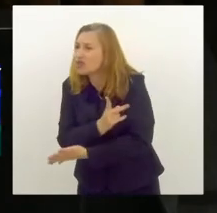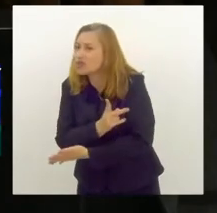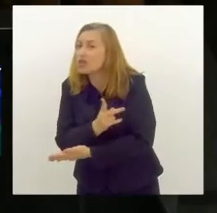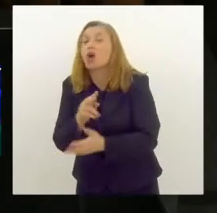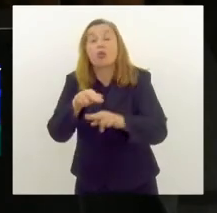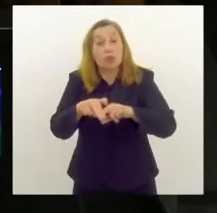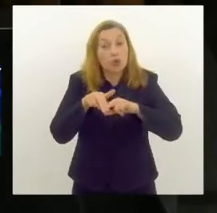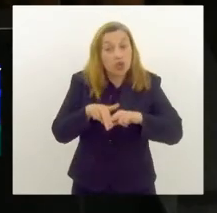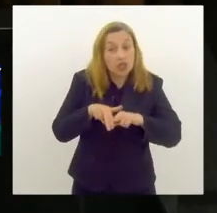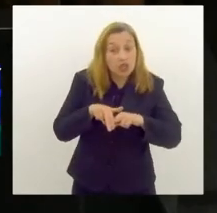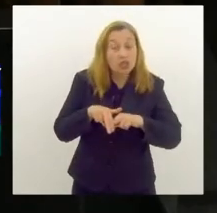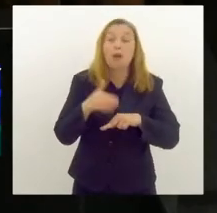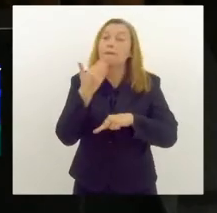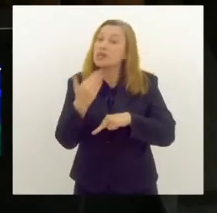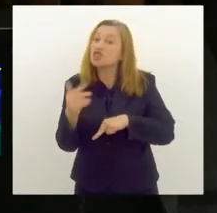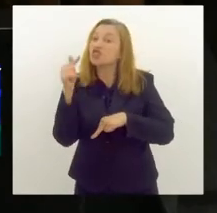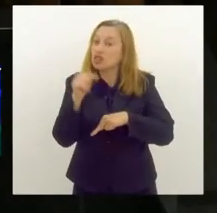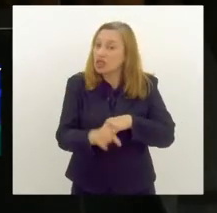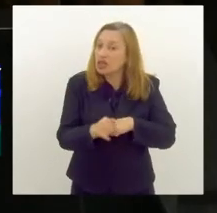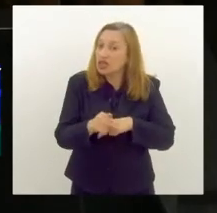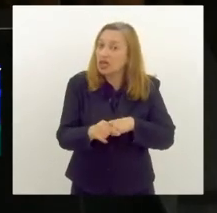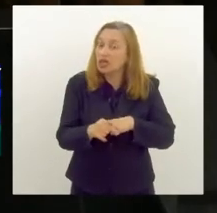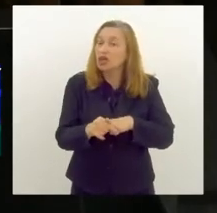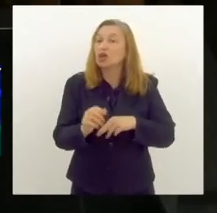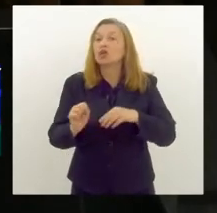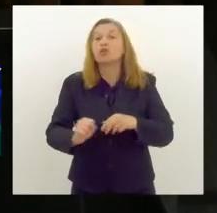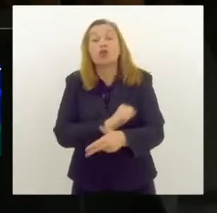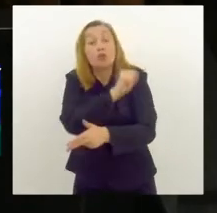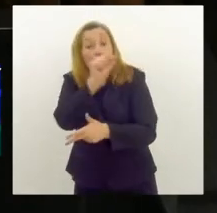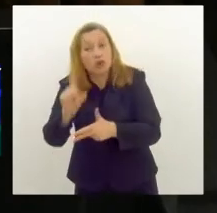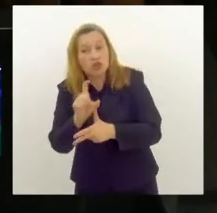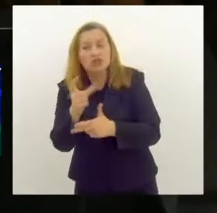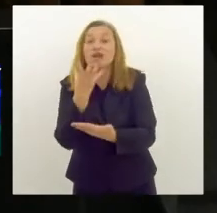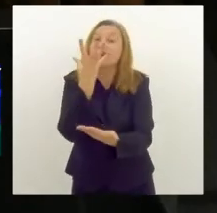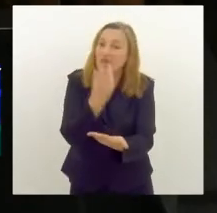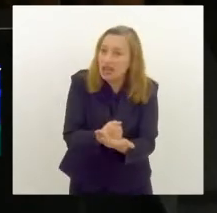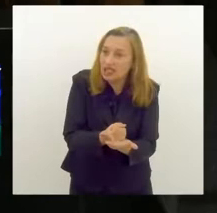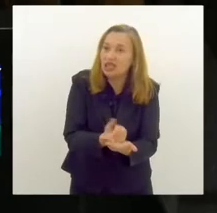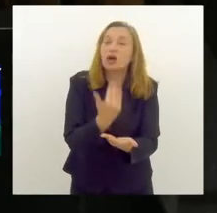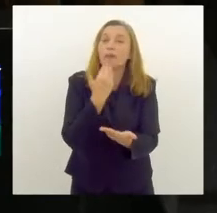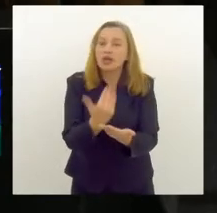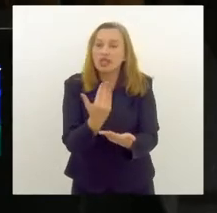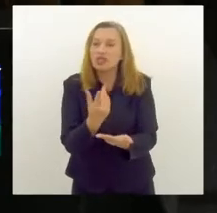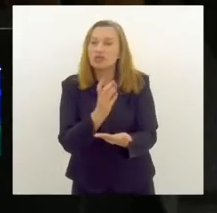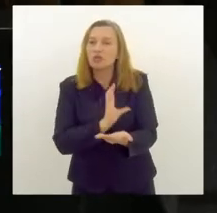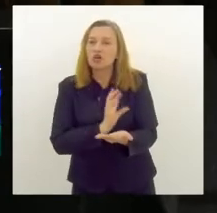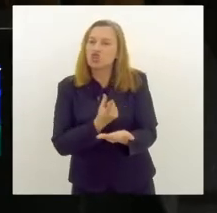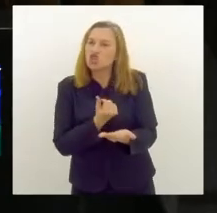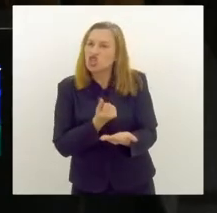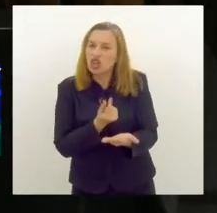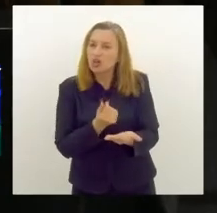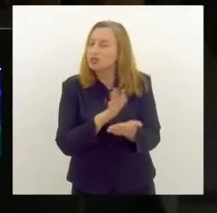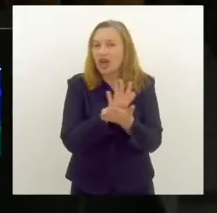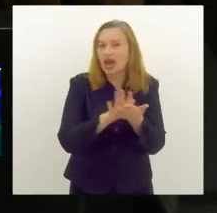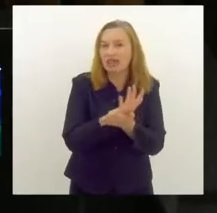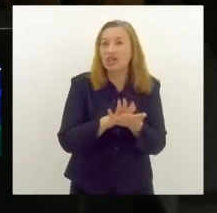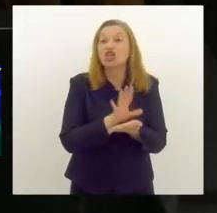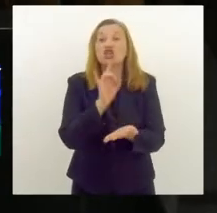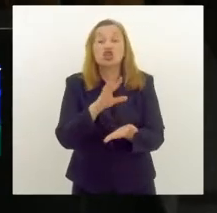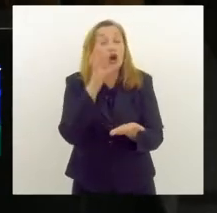por isso que nós estamos pedindo aqui que o Poder Executivo cadastre. Nós estamos pedindo verba, nada. Cadastre para